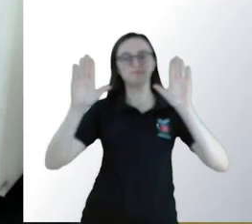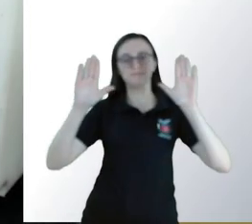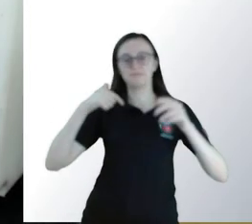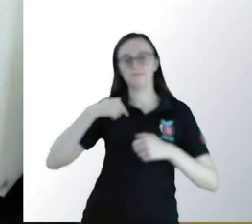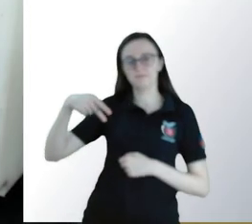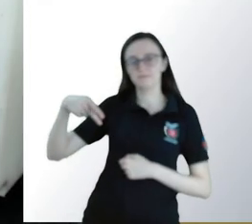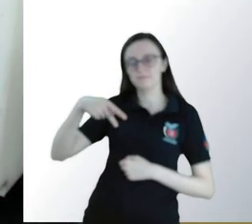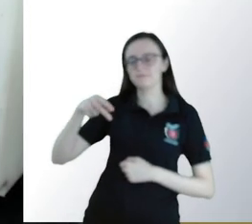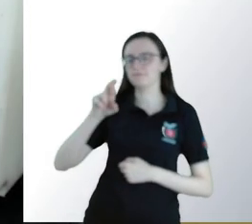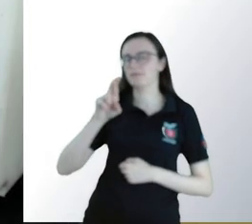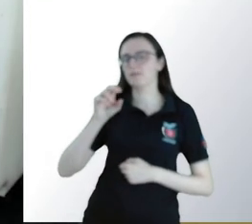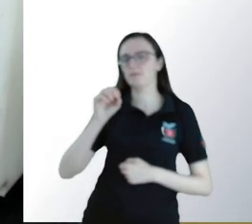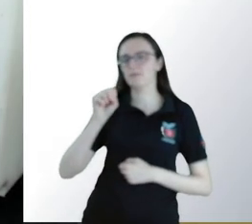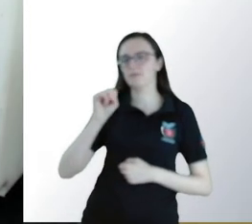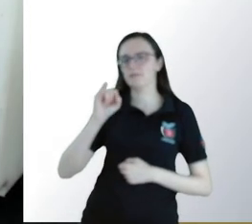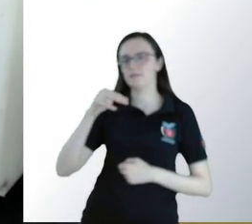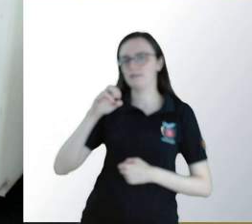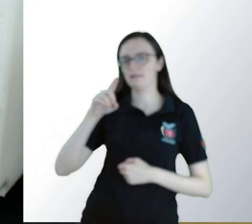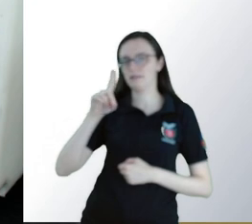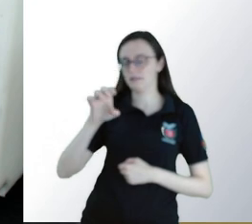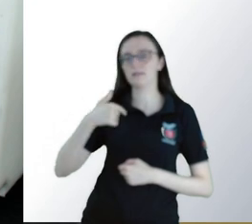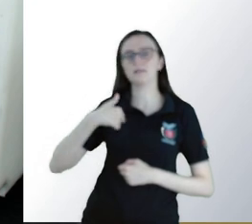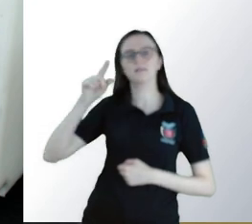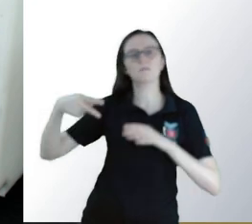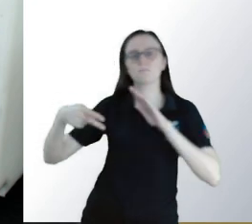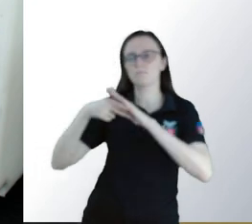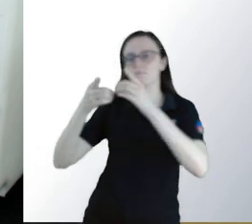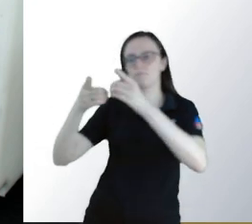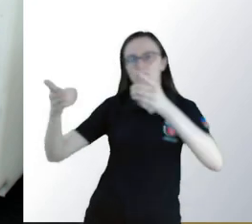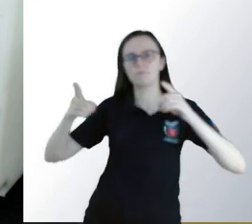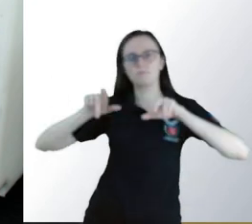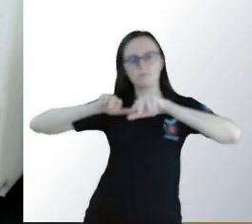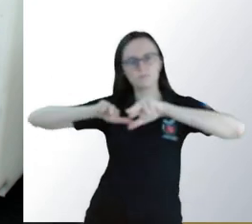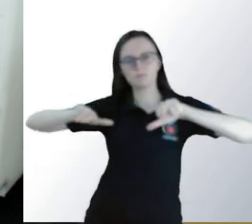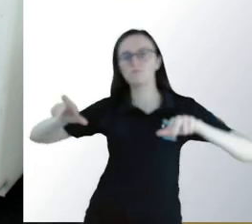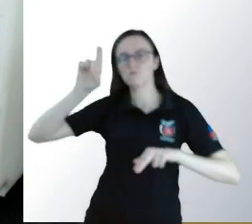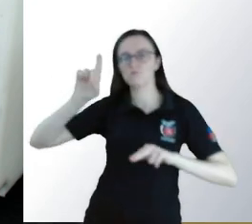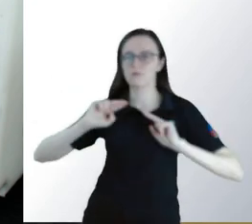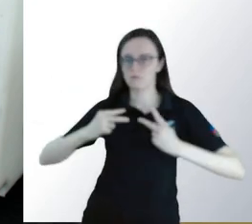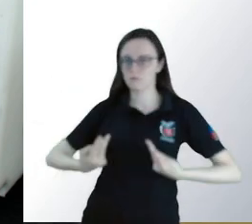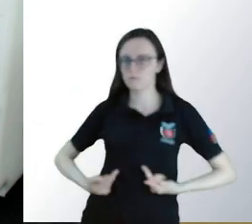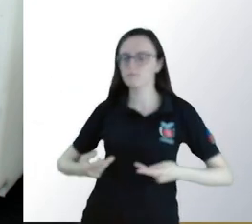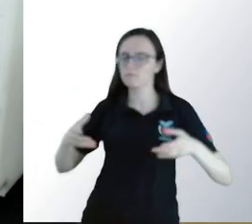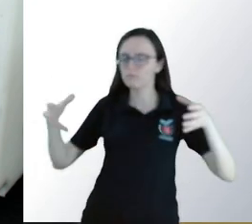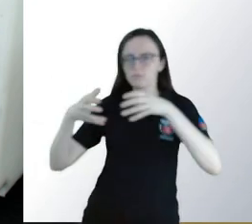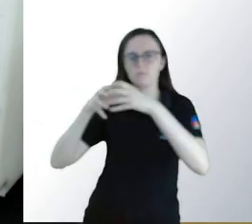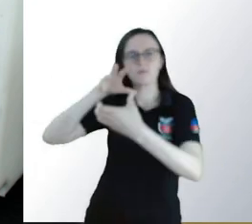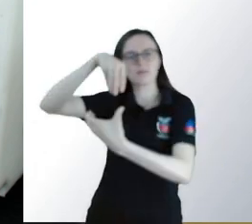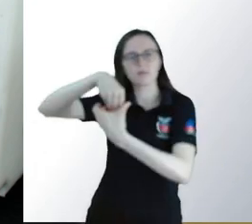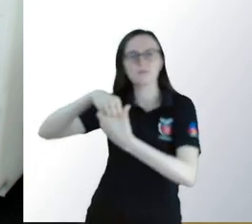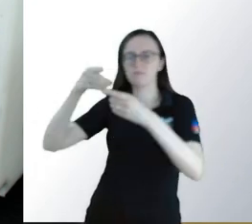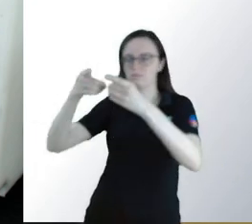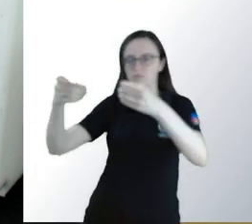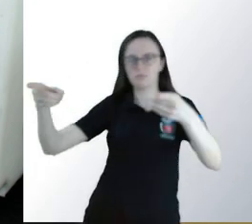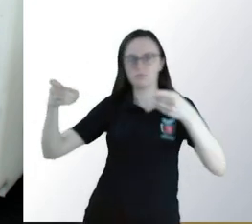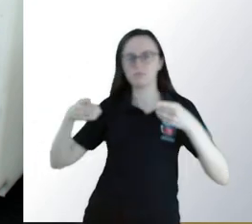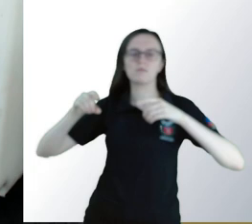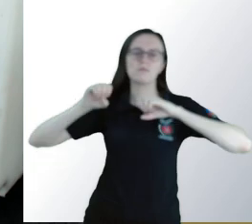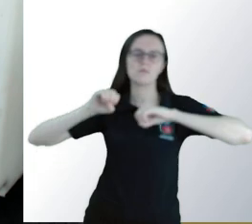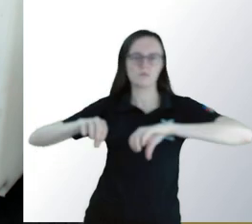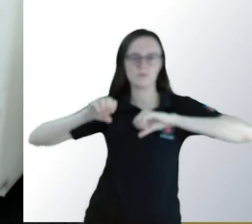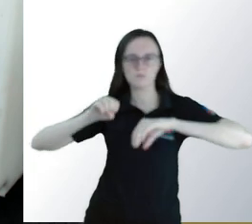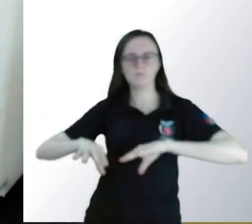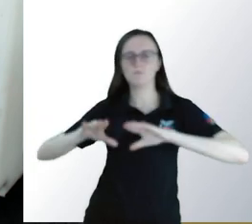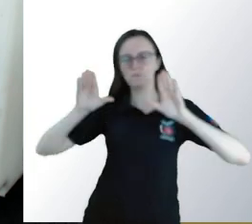sou a professora Rosemeire de Fez, sou do Departamento de Diversidade e Direitos Humanos, componho a equipe dentro desse Departamento de Educação